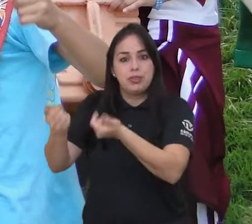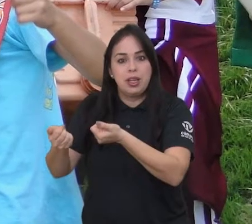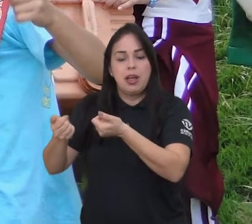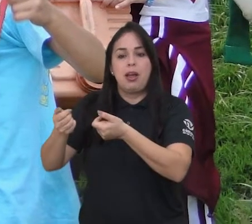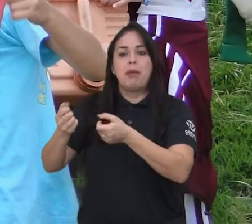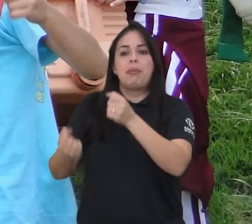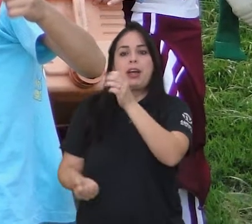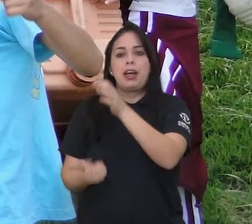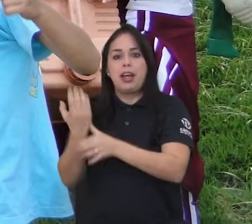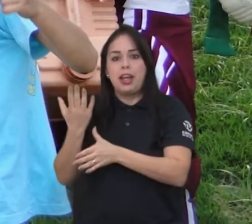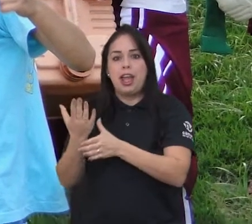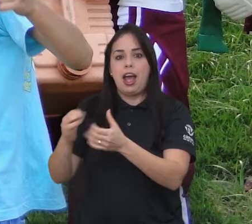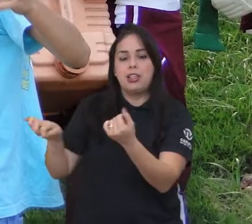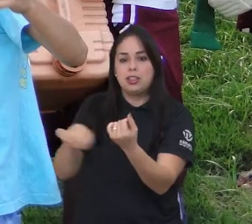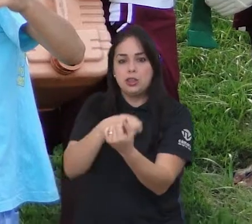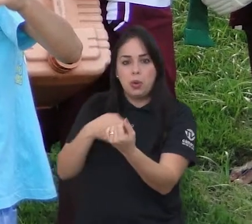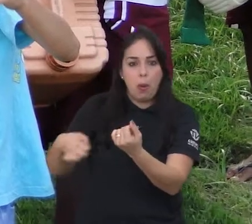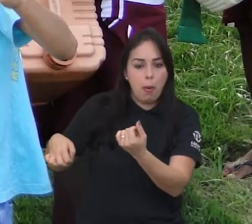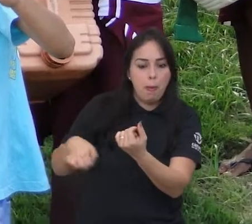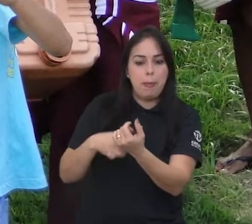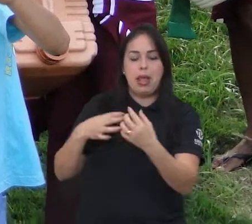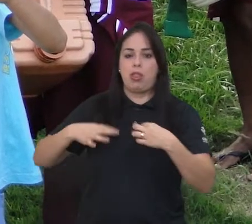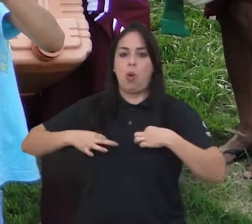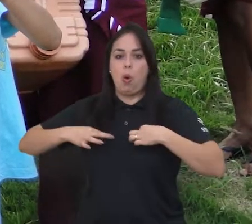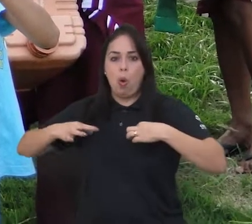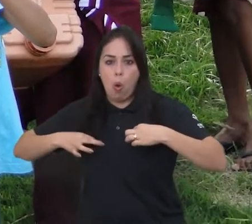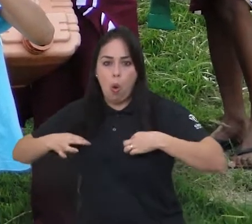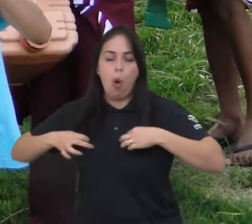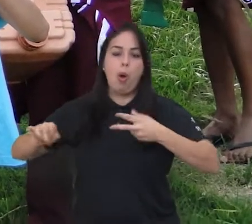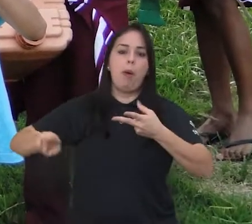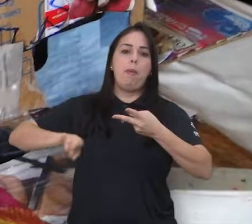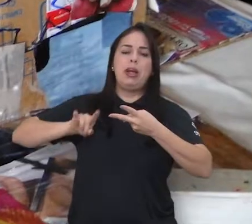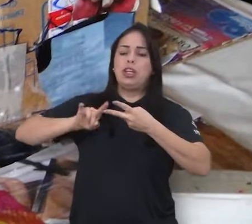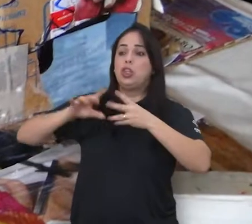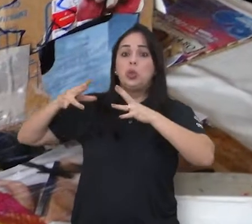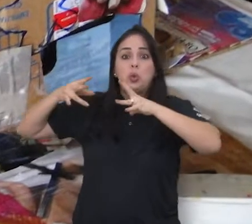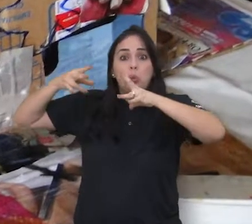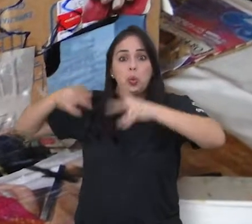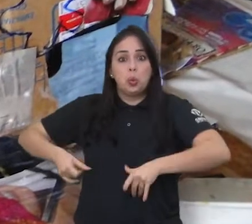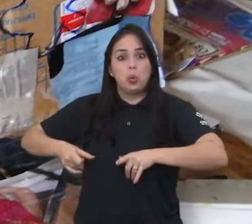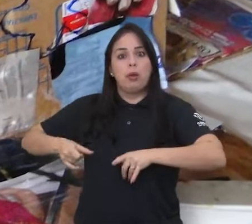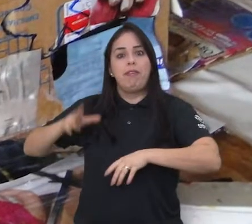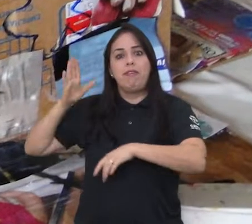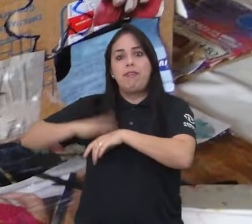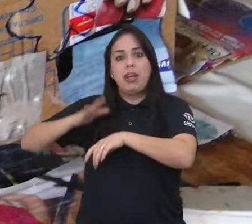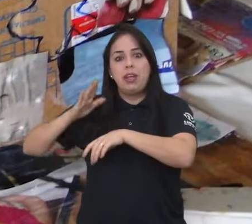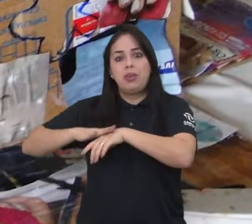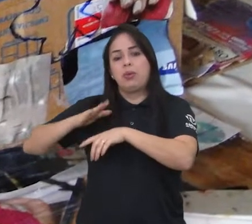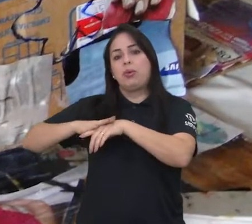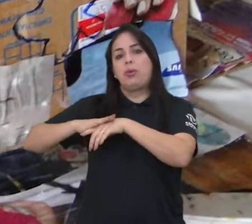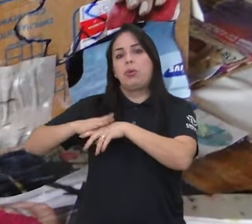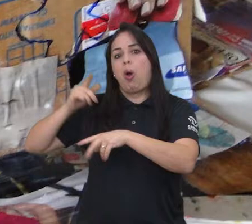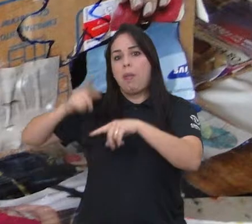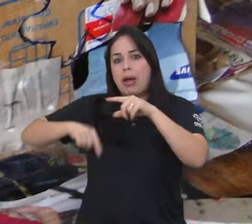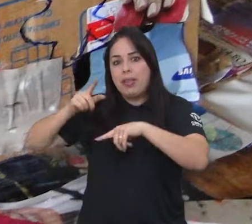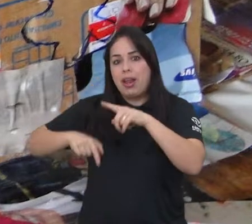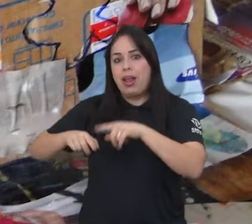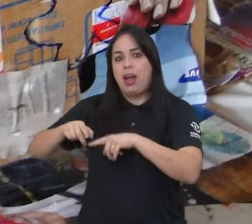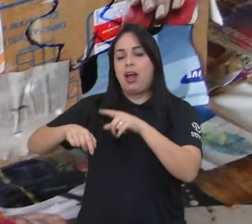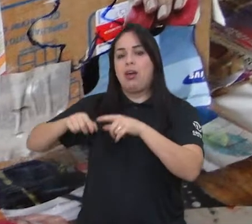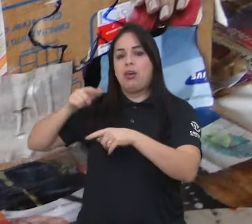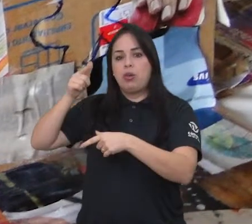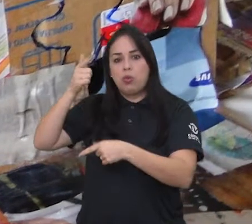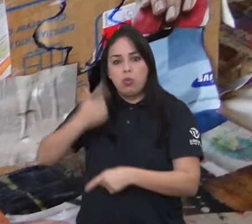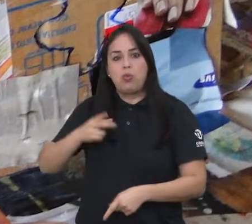com músicas, instrumentos, figurino, adereços, tudo feito com reciclável, porque a cidade estava lançando